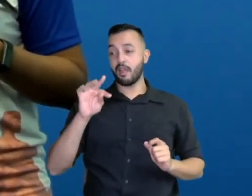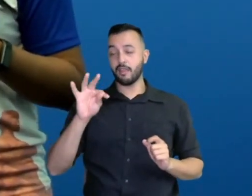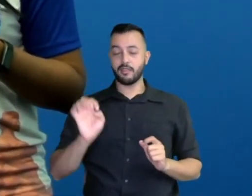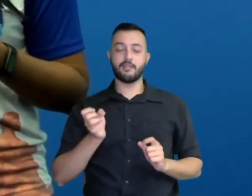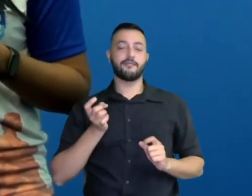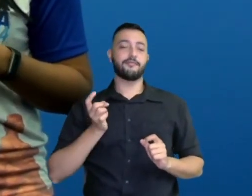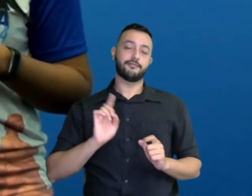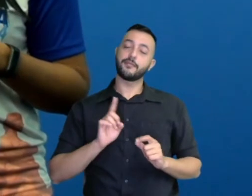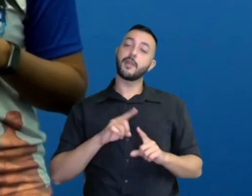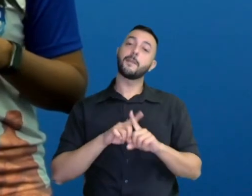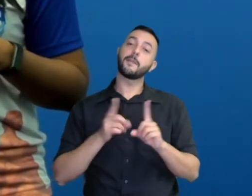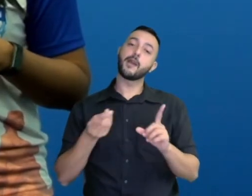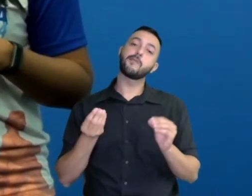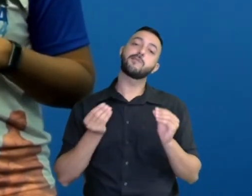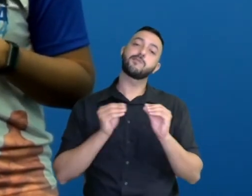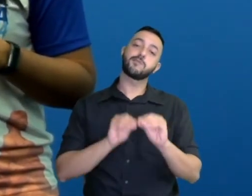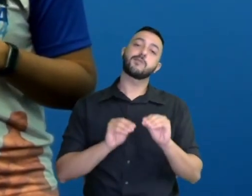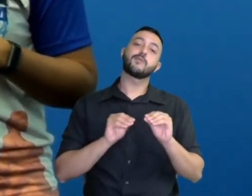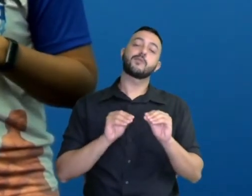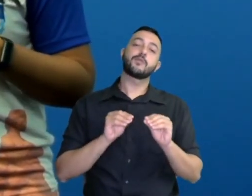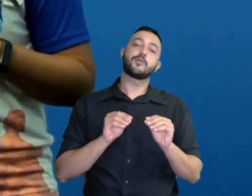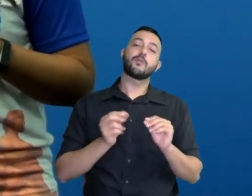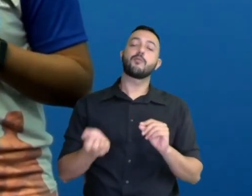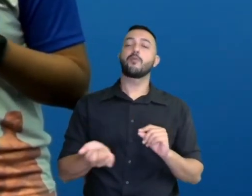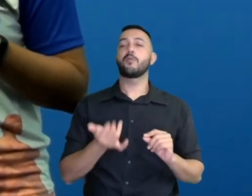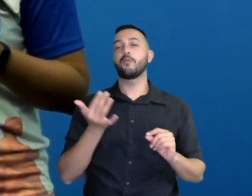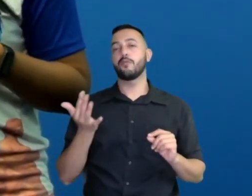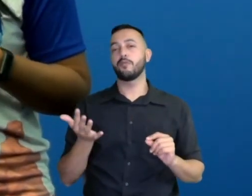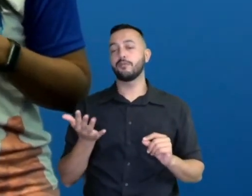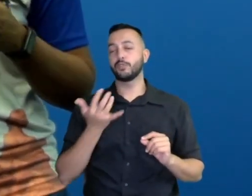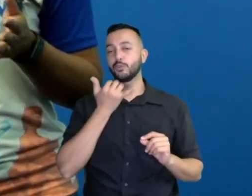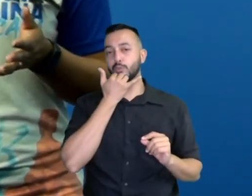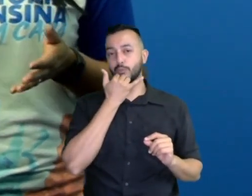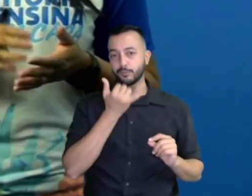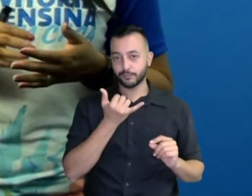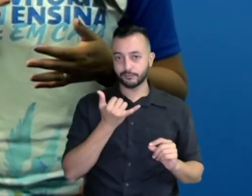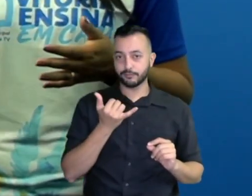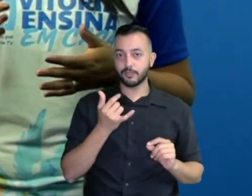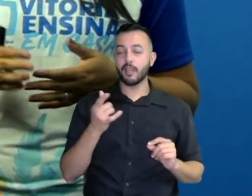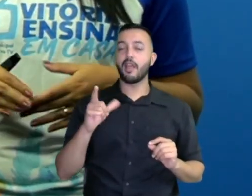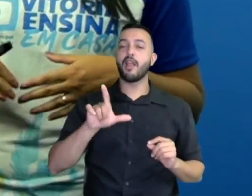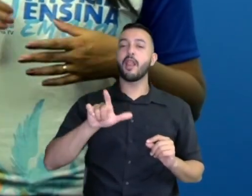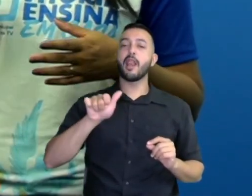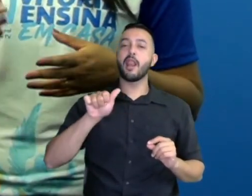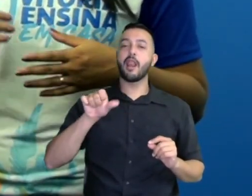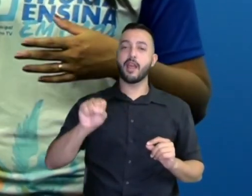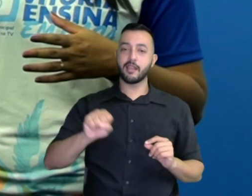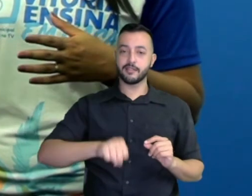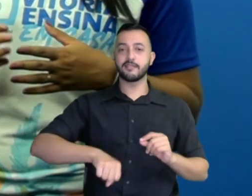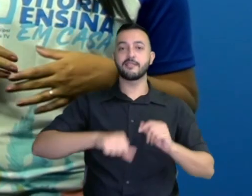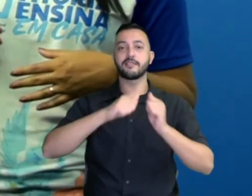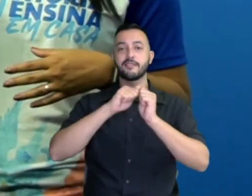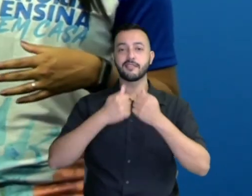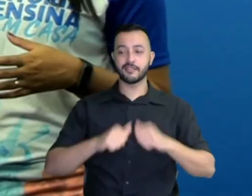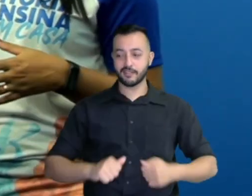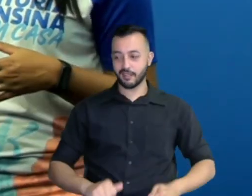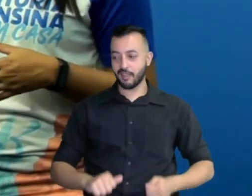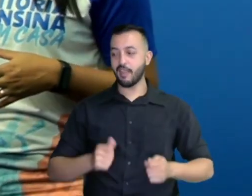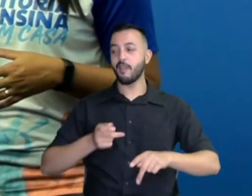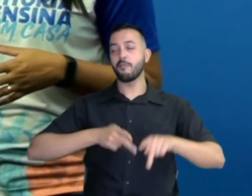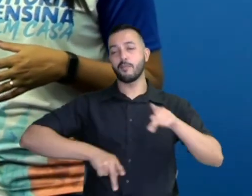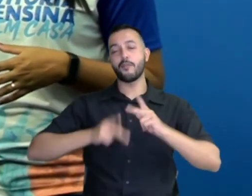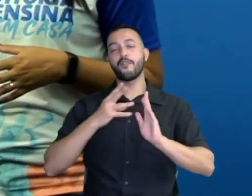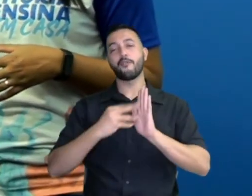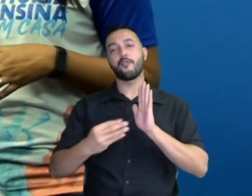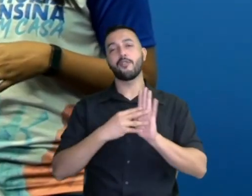arte. Mas aí, quando eu boto pro plural, perdão, las artes son reflejo del